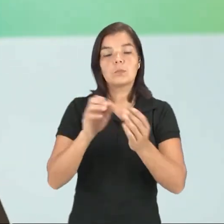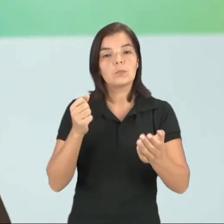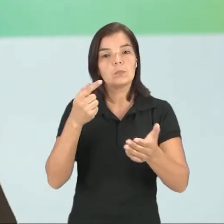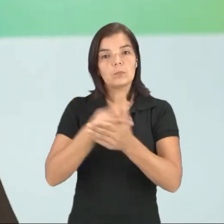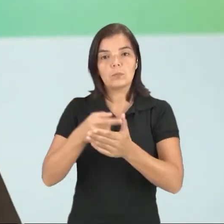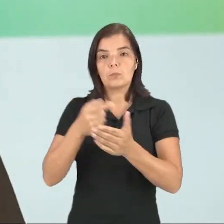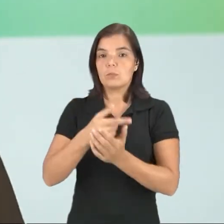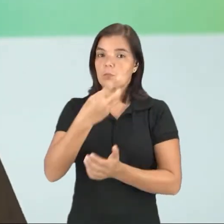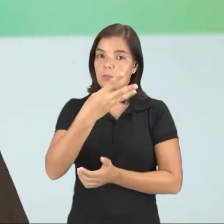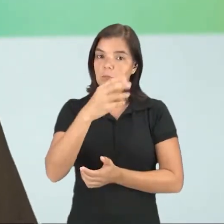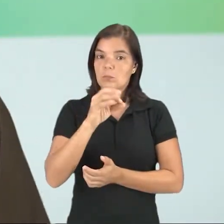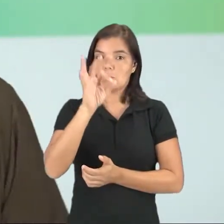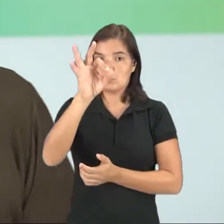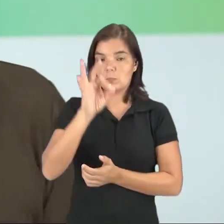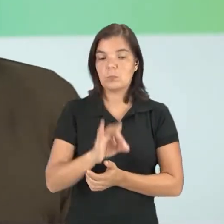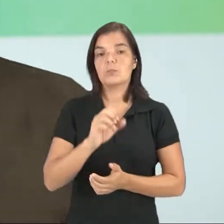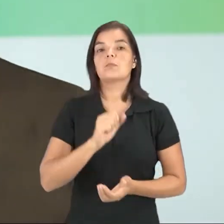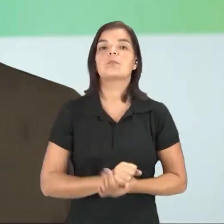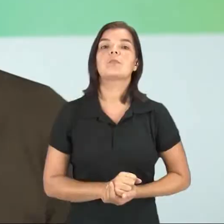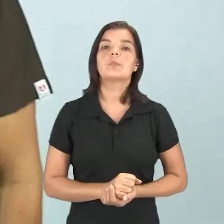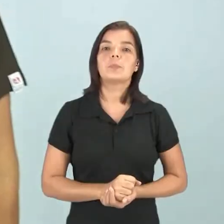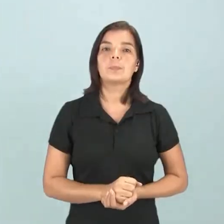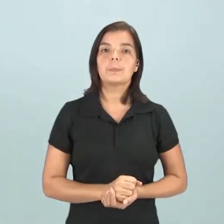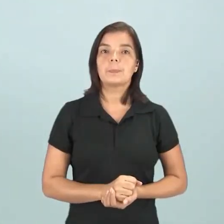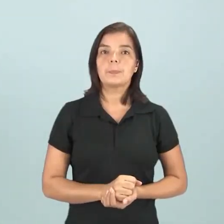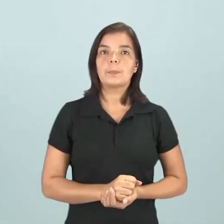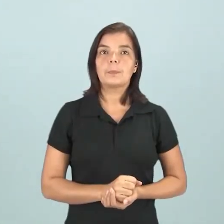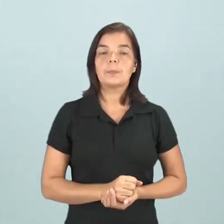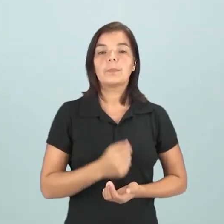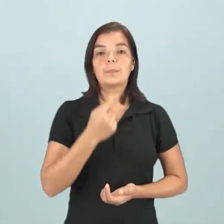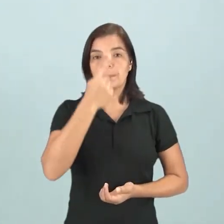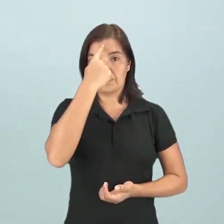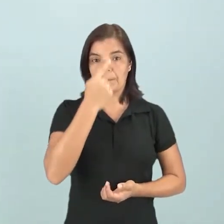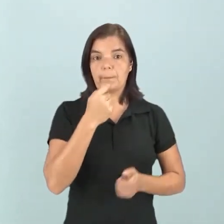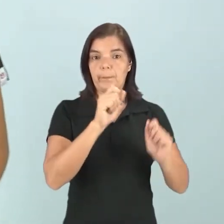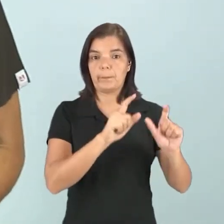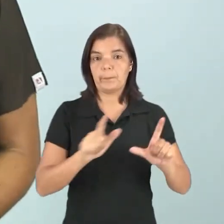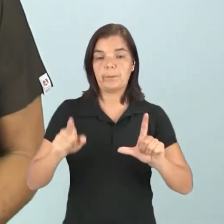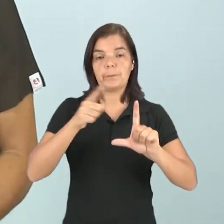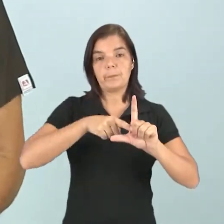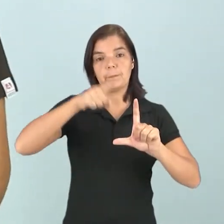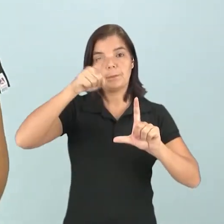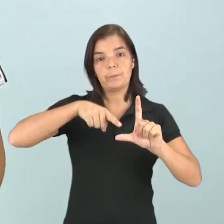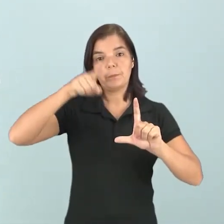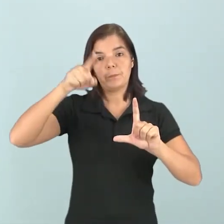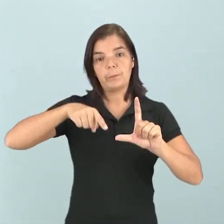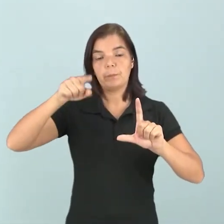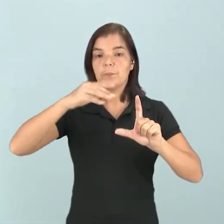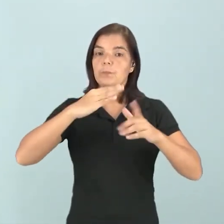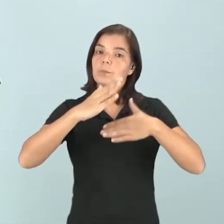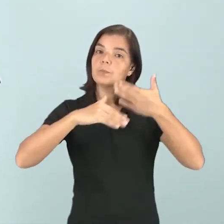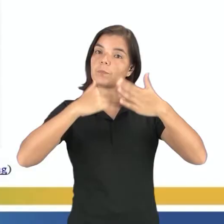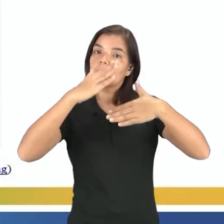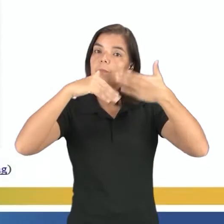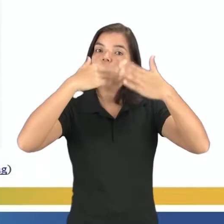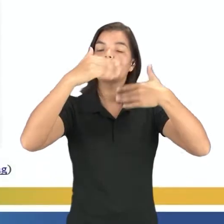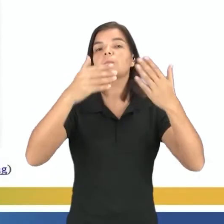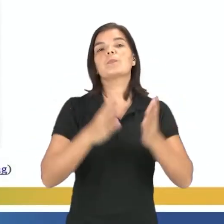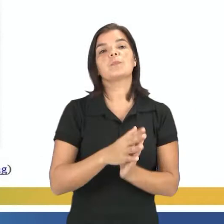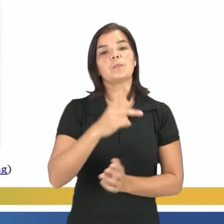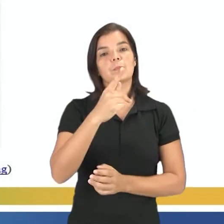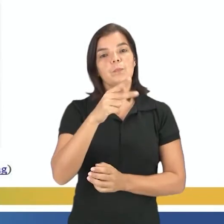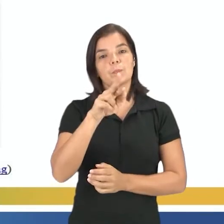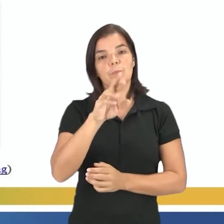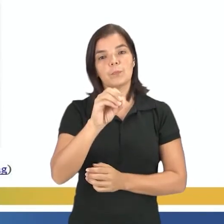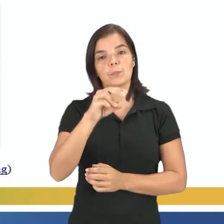familiar cerca de 30%, ok? Aí nós temos aí um gráfico, né, da evolução do PRONAF, né,